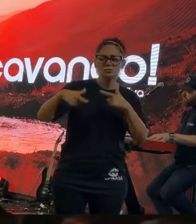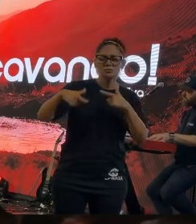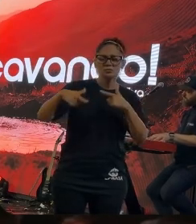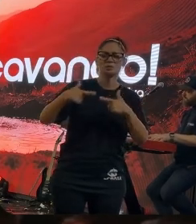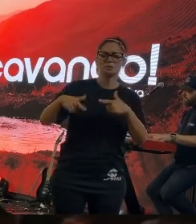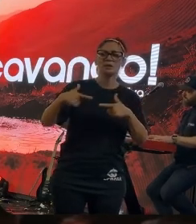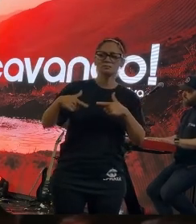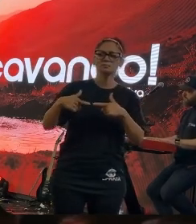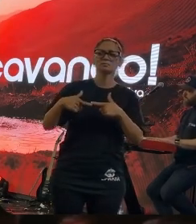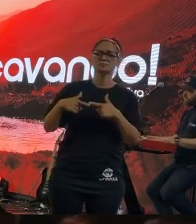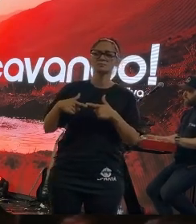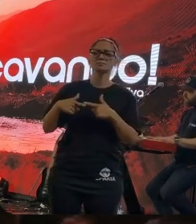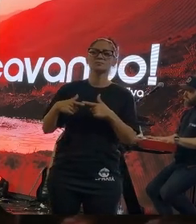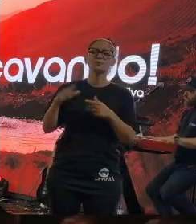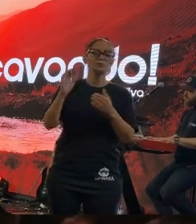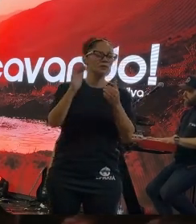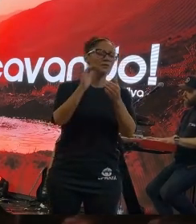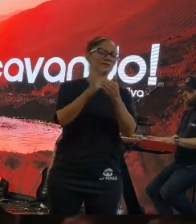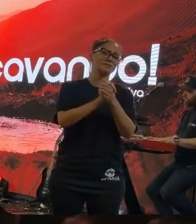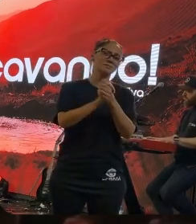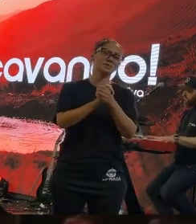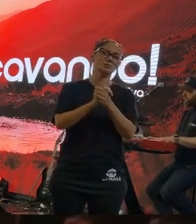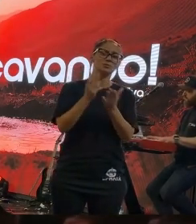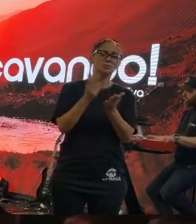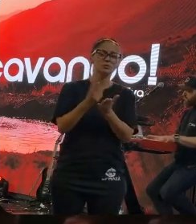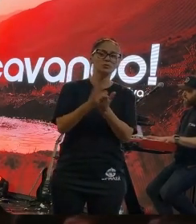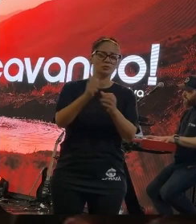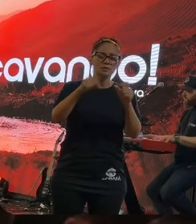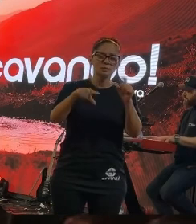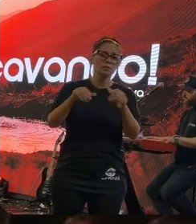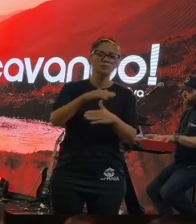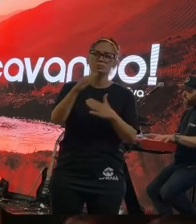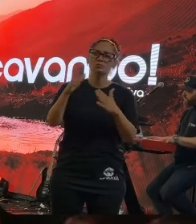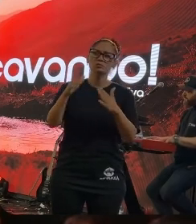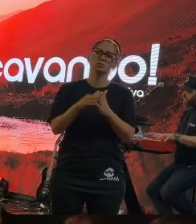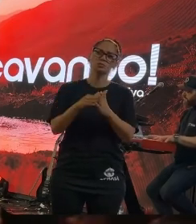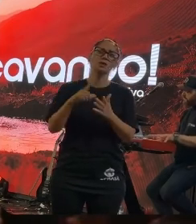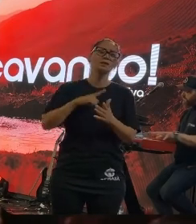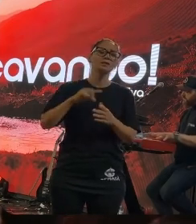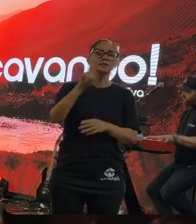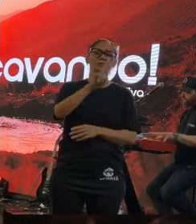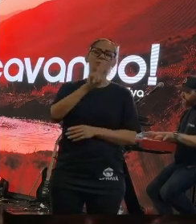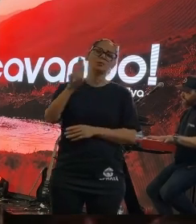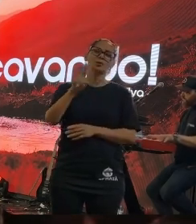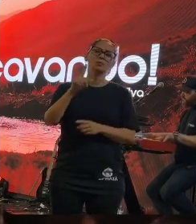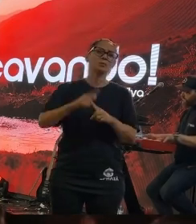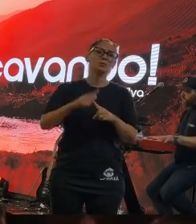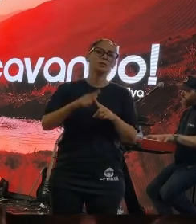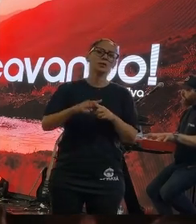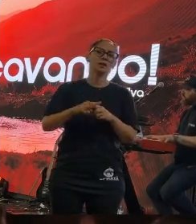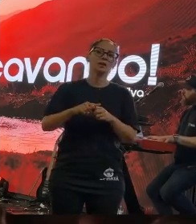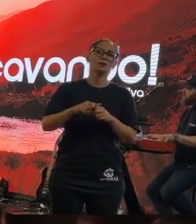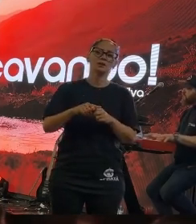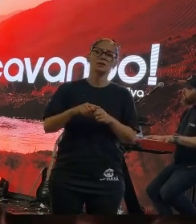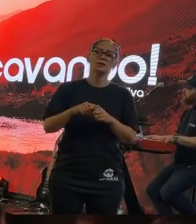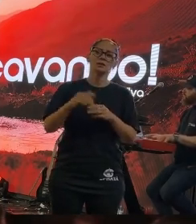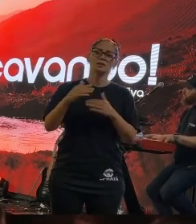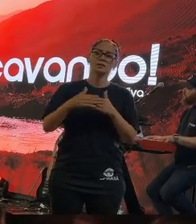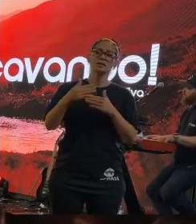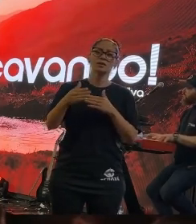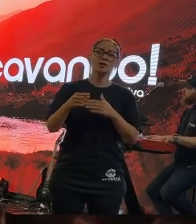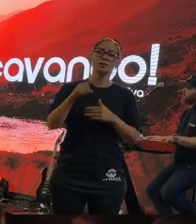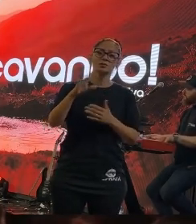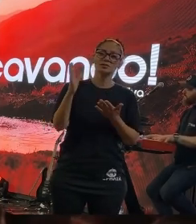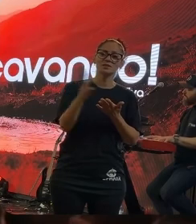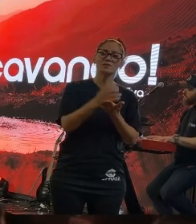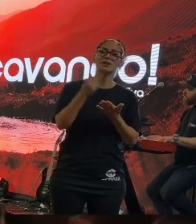Lagoinha. Continua semeando no teu casamento, Lagoinha. Continua semeando em tudo aquilo que carrega o teu nome, Lagoinha, porque muito em breve você vai colher